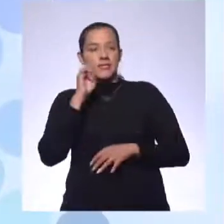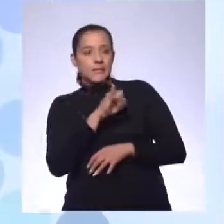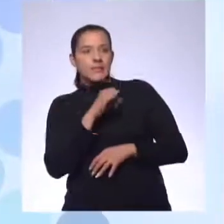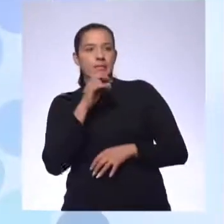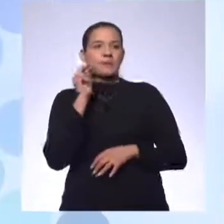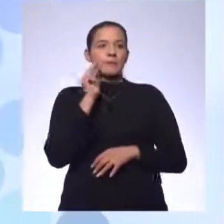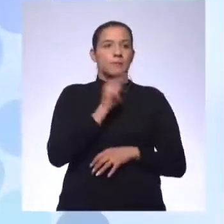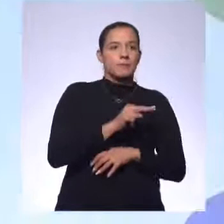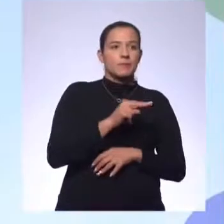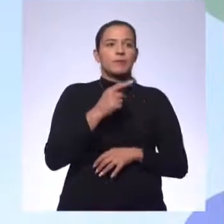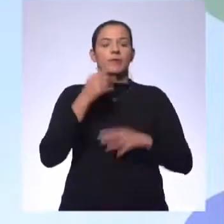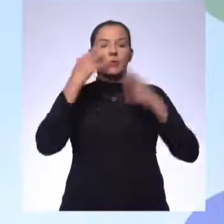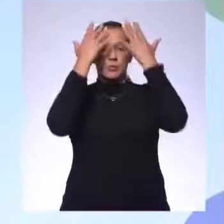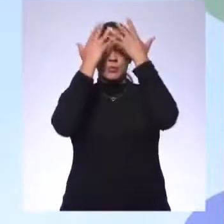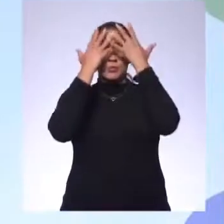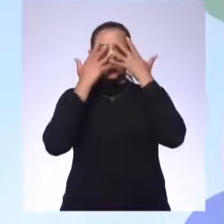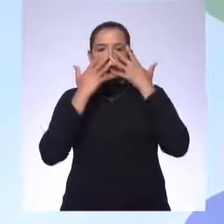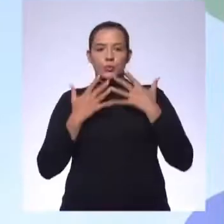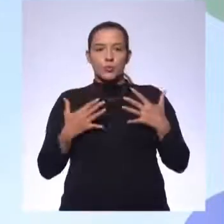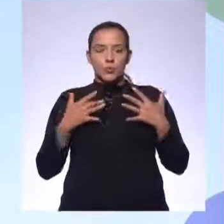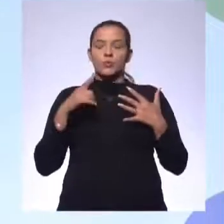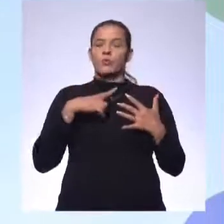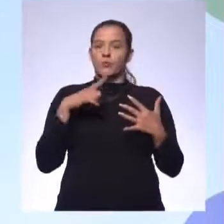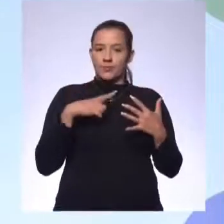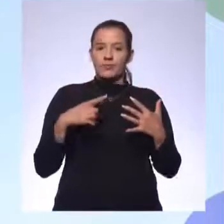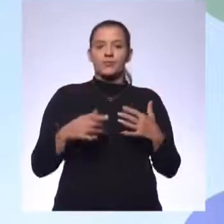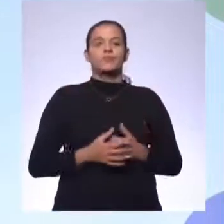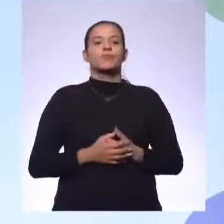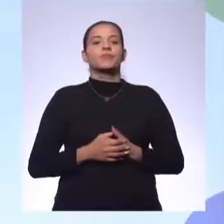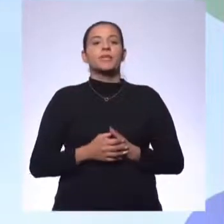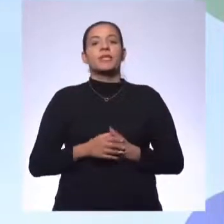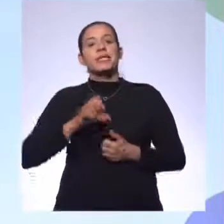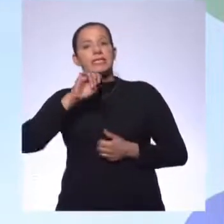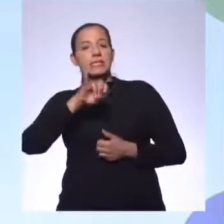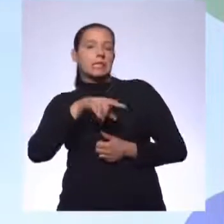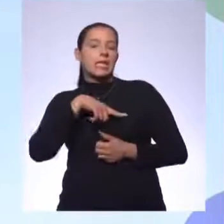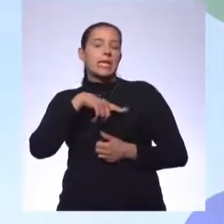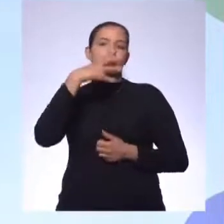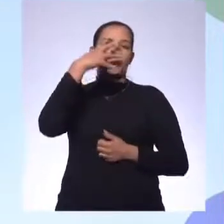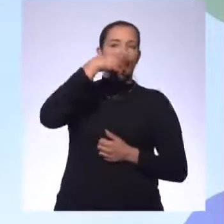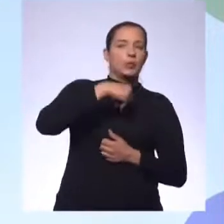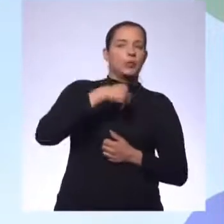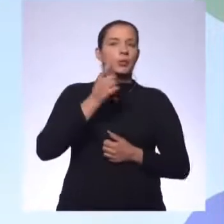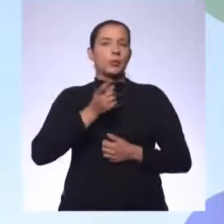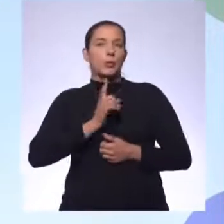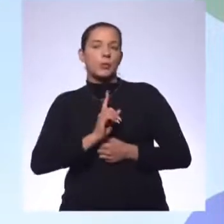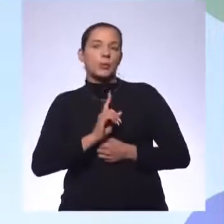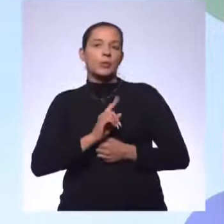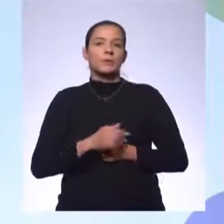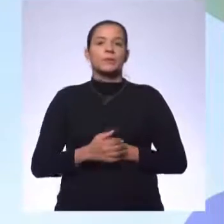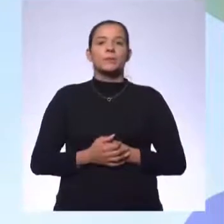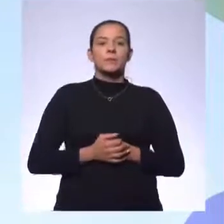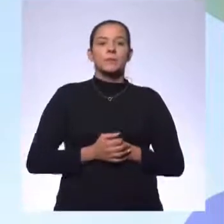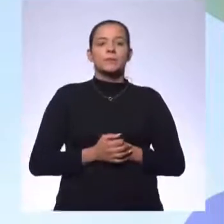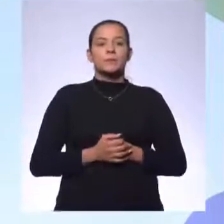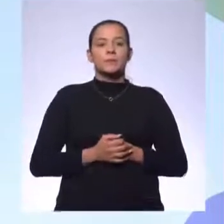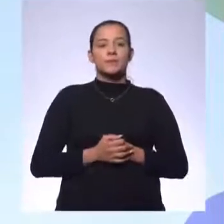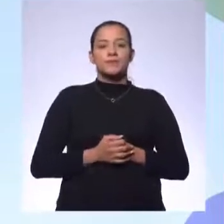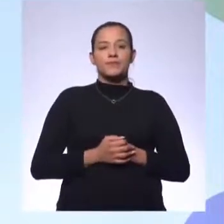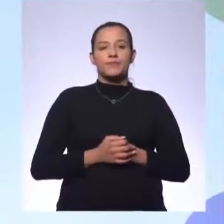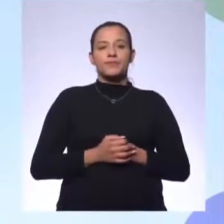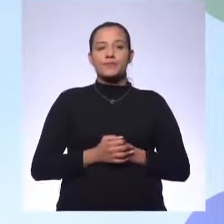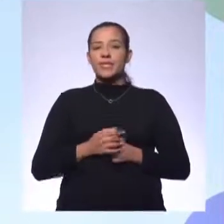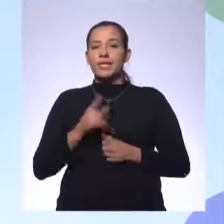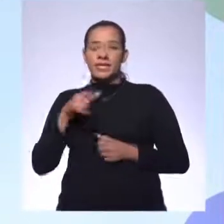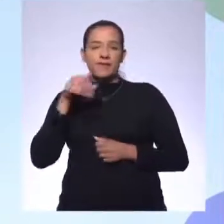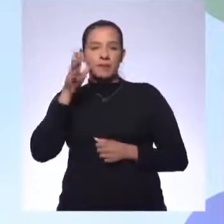agora feia? falaram, uma mulher que cobria o rosto com véu. Seria Isso. bonita? A Heloíse faz uma pergunta. Ele dá a entender, ou ele